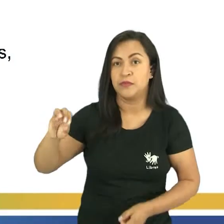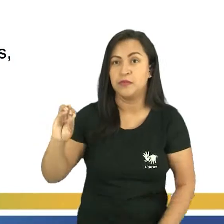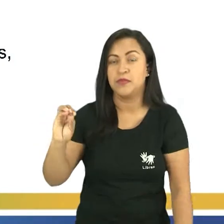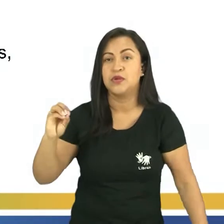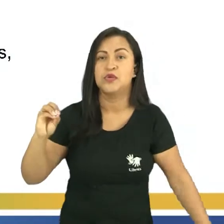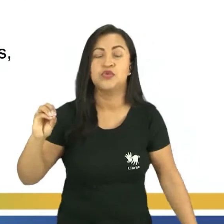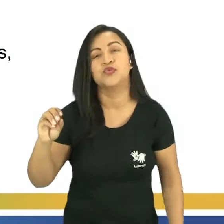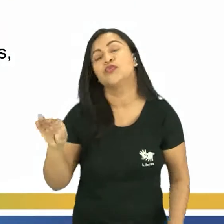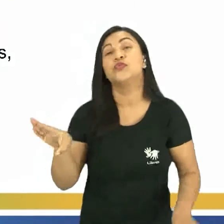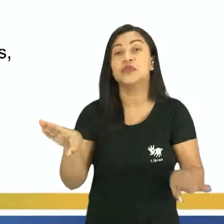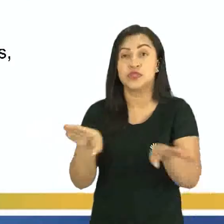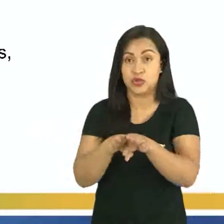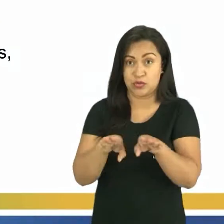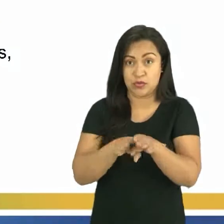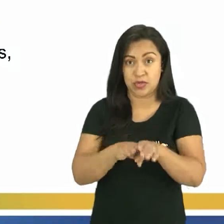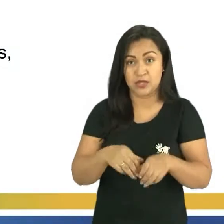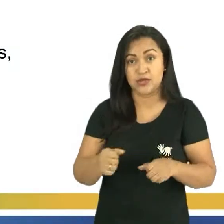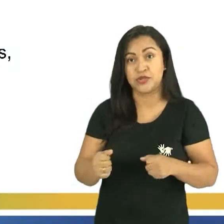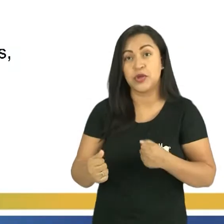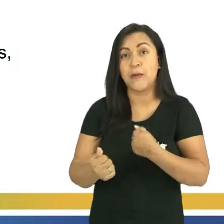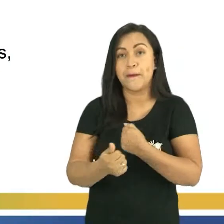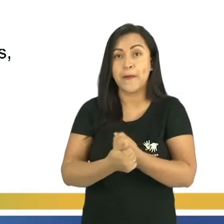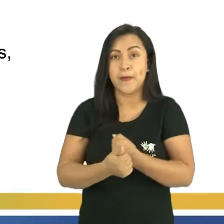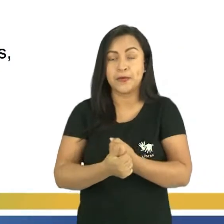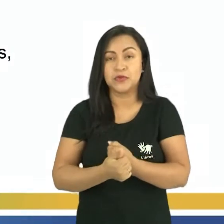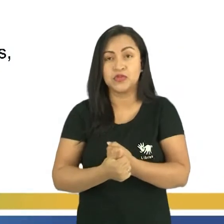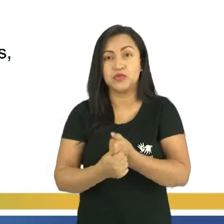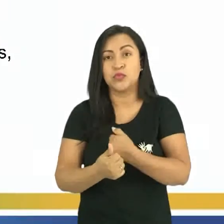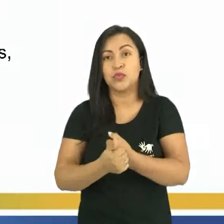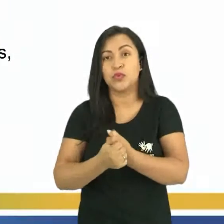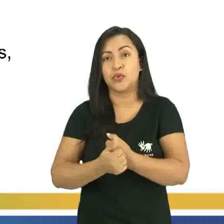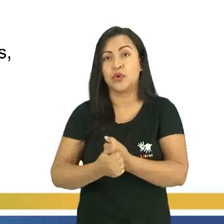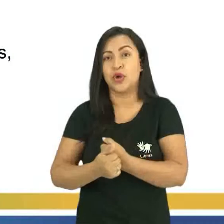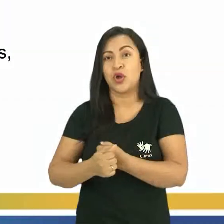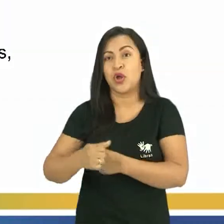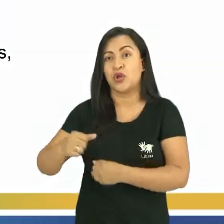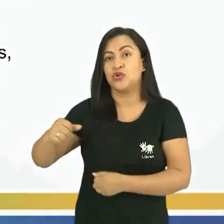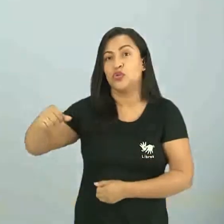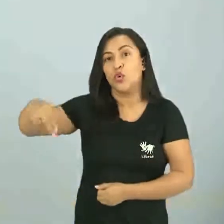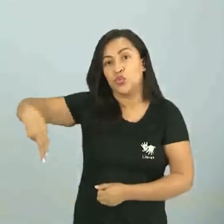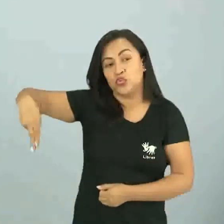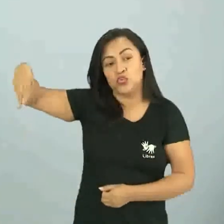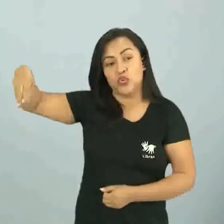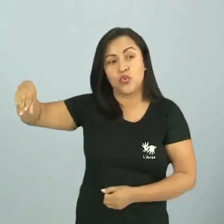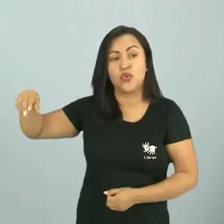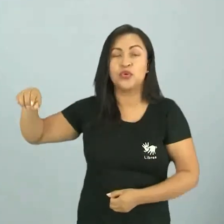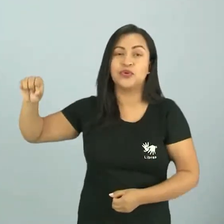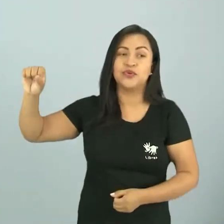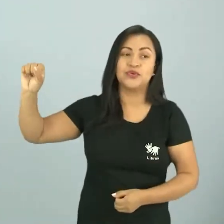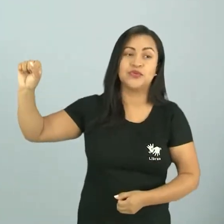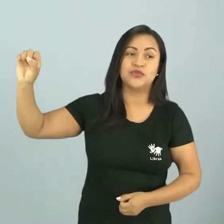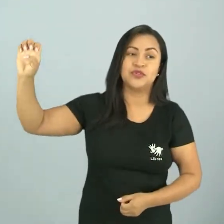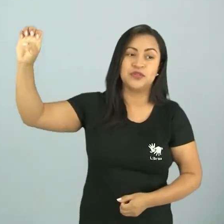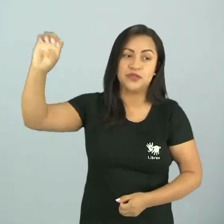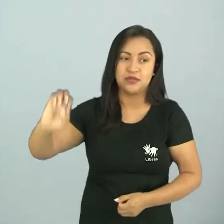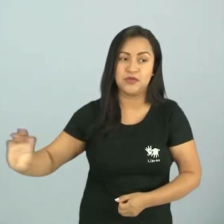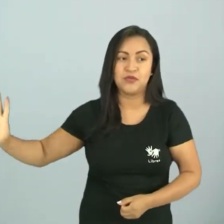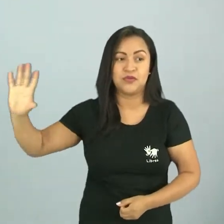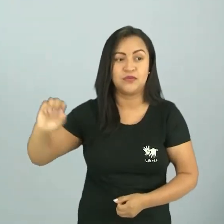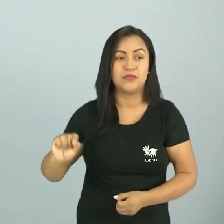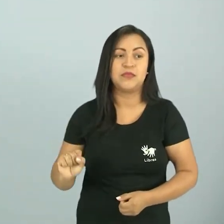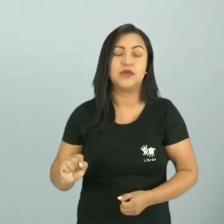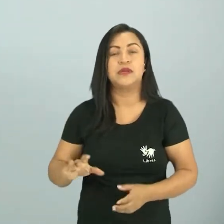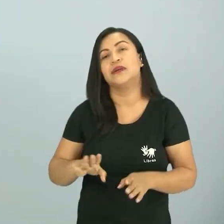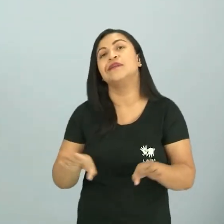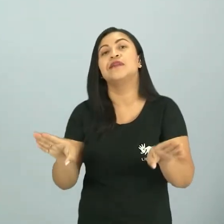são povos que estão ao norte lá no norte da Europa, na faixa ocidental, na faixa central. Você trabalha aí